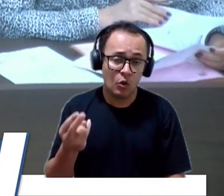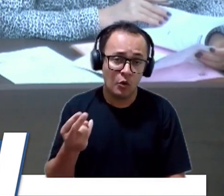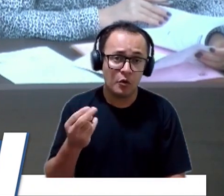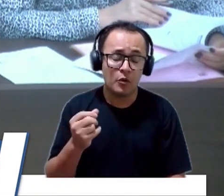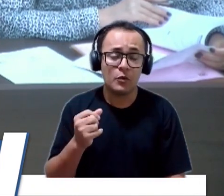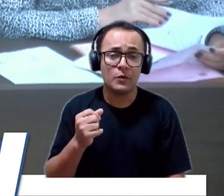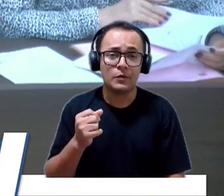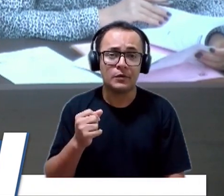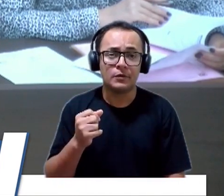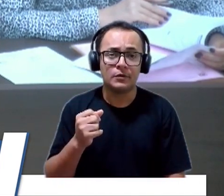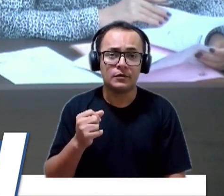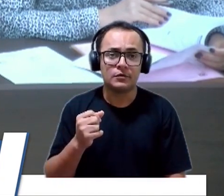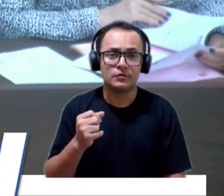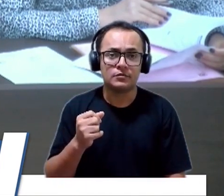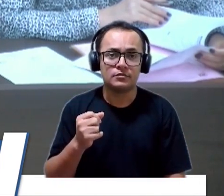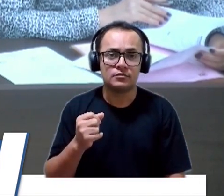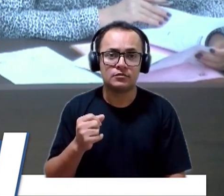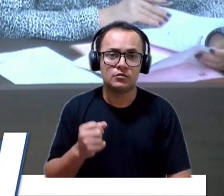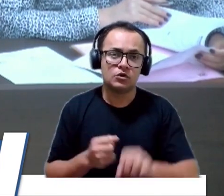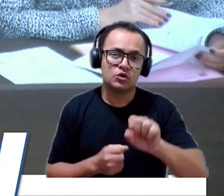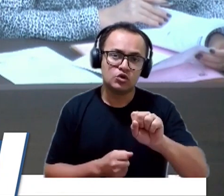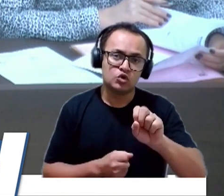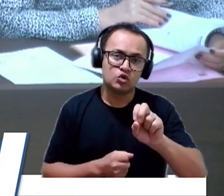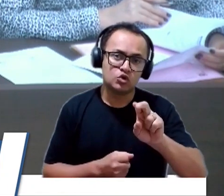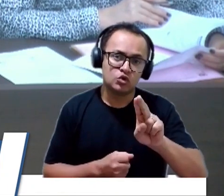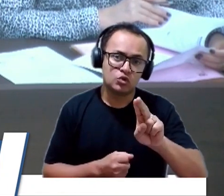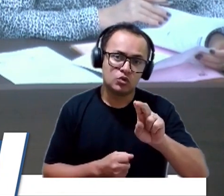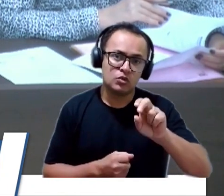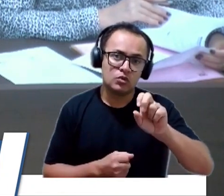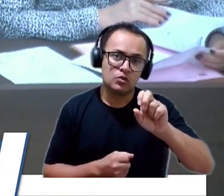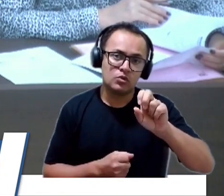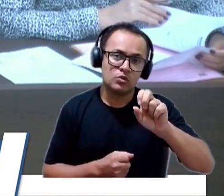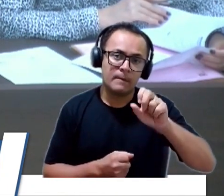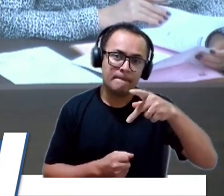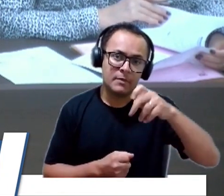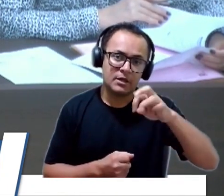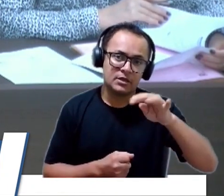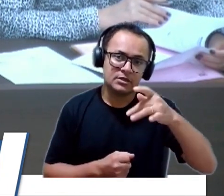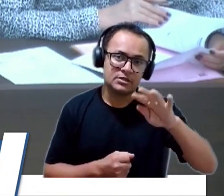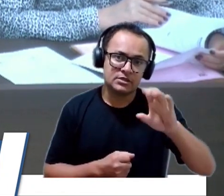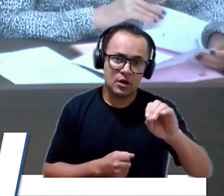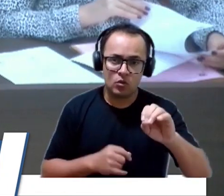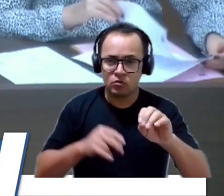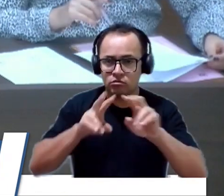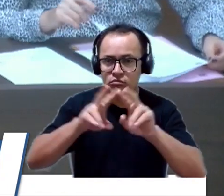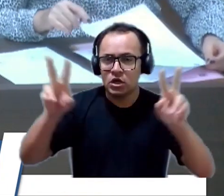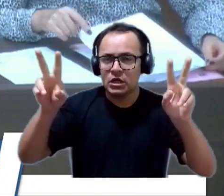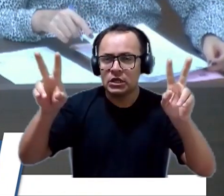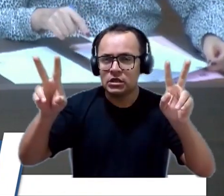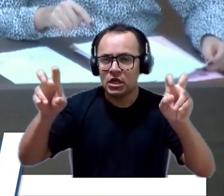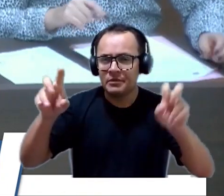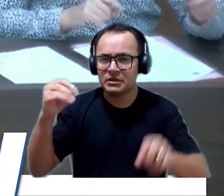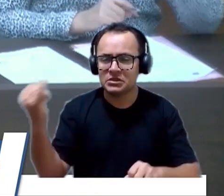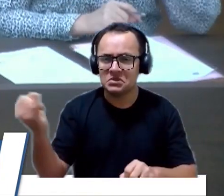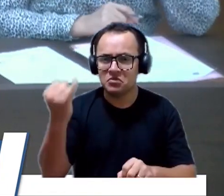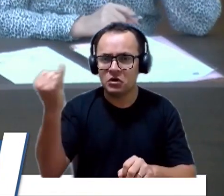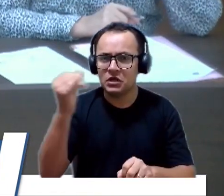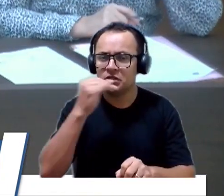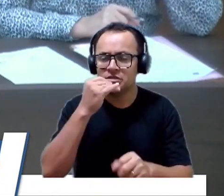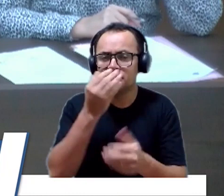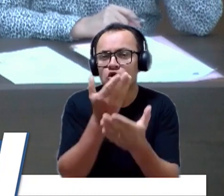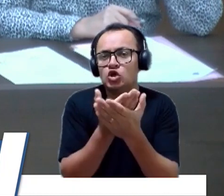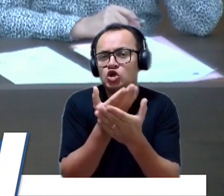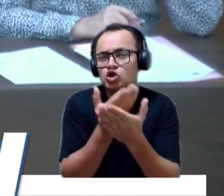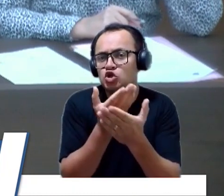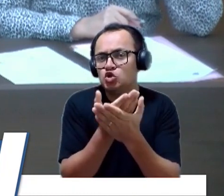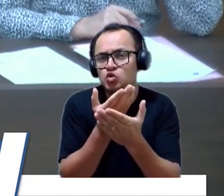ou superficiais. Prende-se apenas a temas relevantes, como o estudo, a reforma